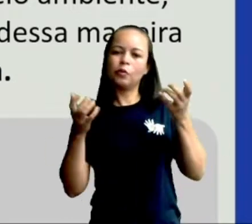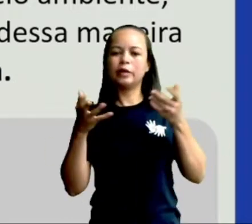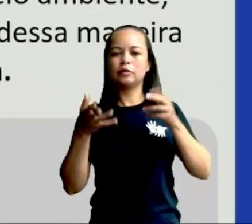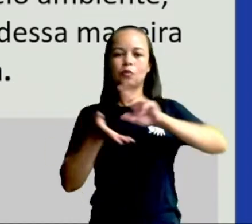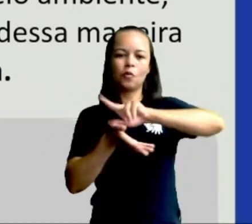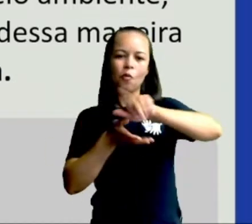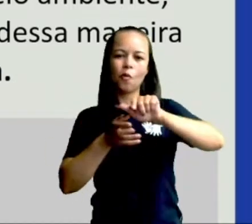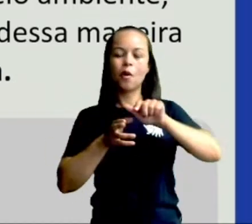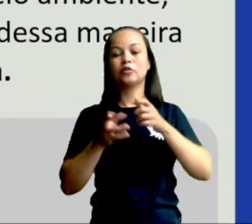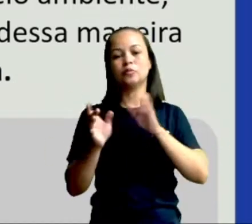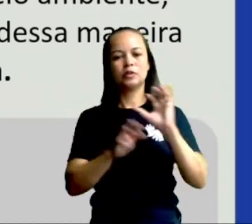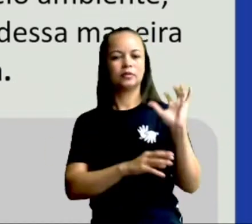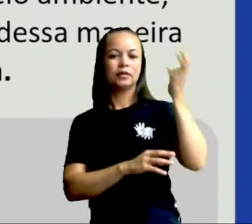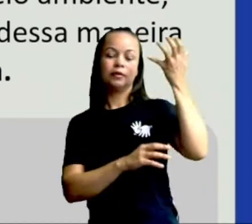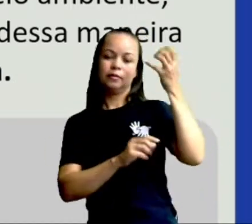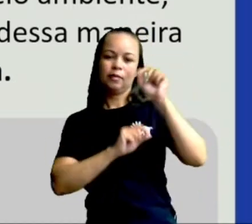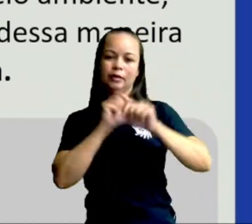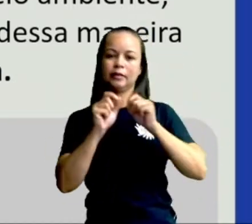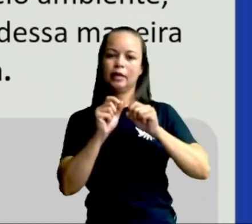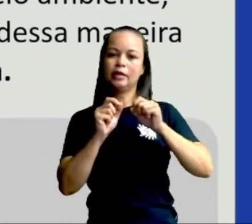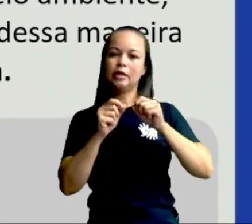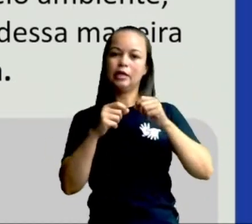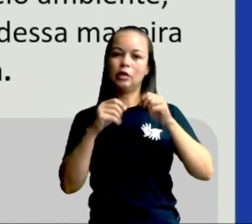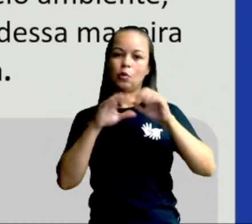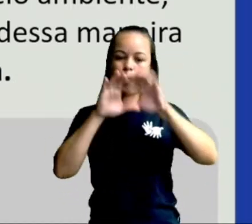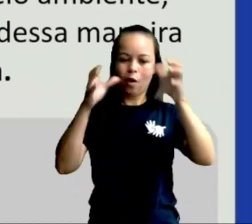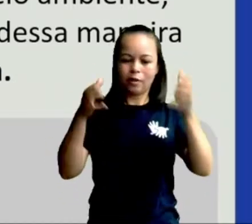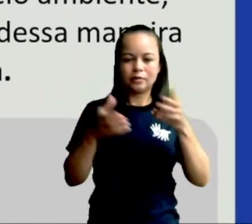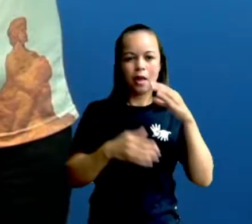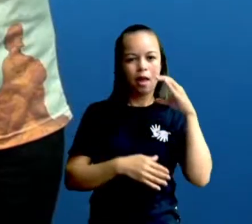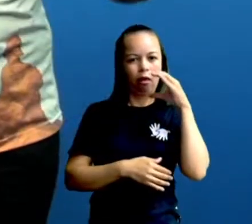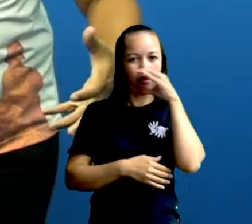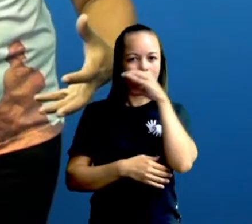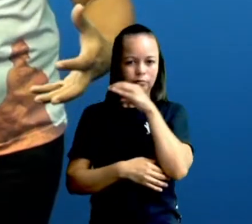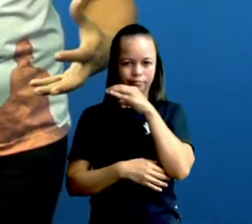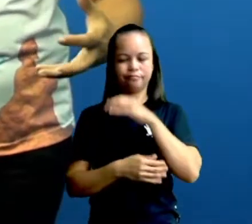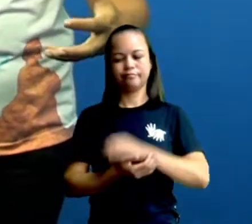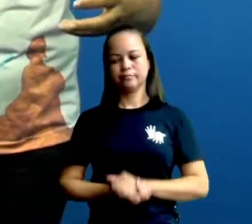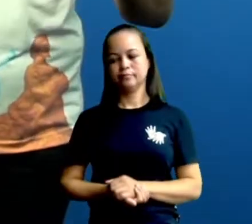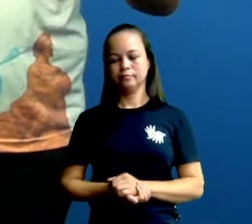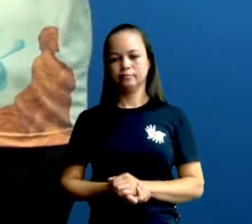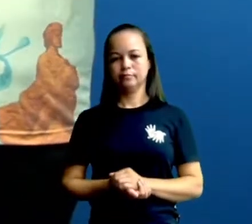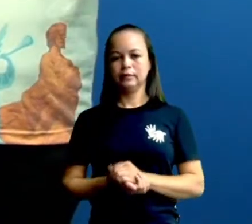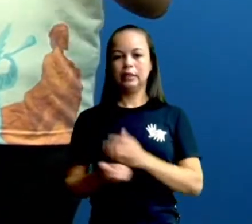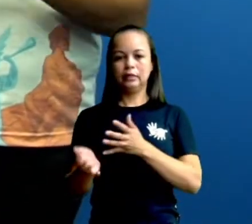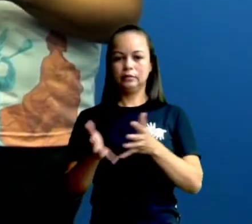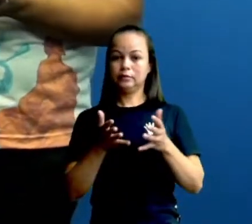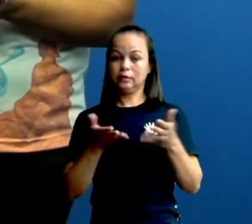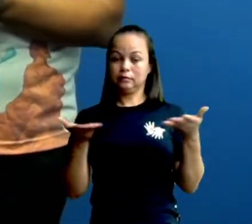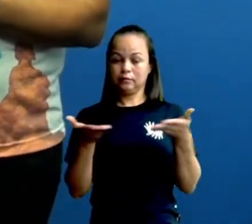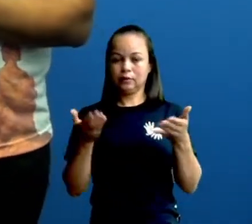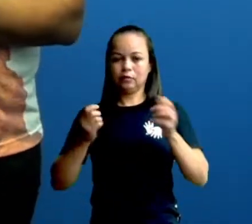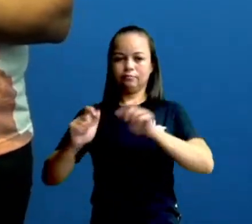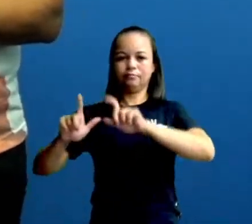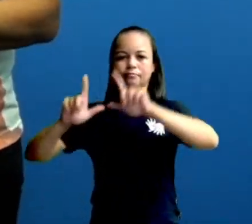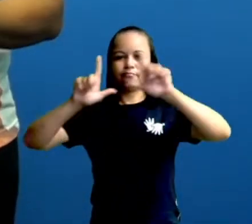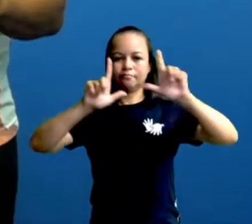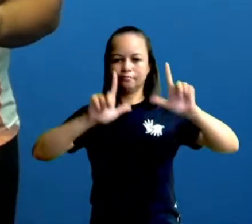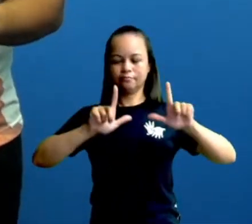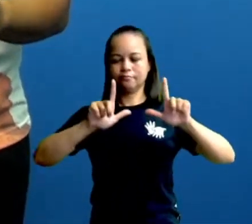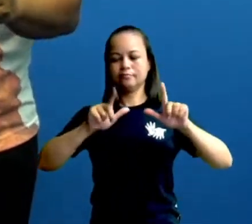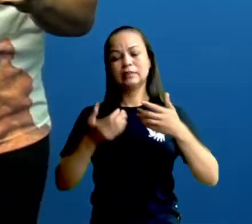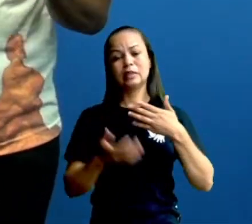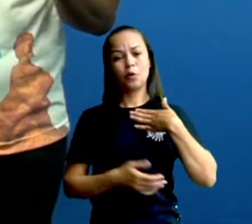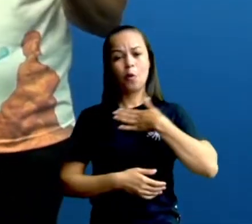mudanças climáticas e o aquecimento do planeta. Dito isso, por favor, produção, vamos para o nosso próximo slide. E